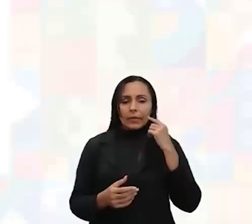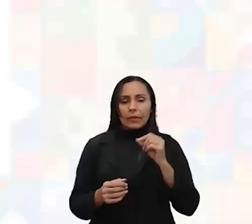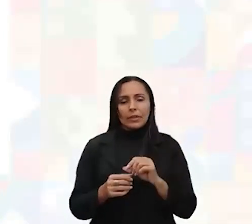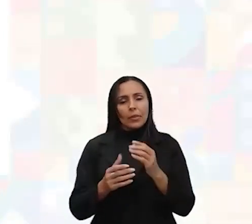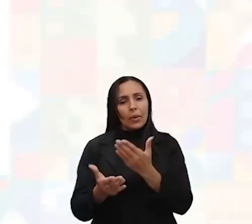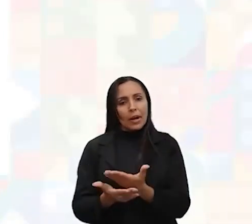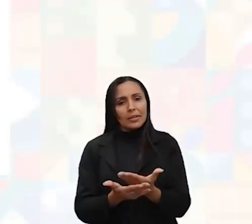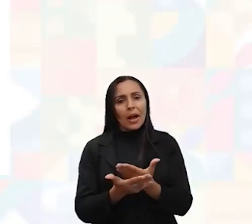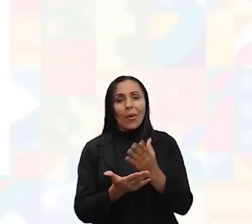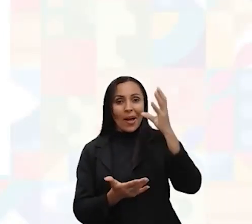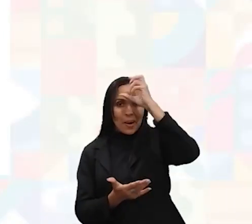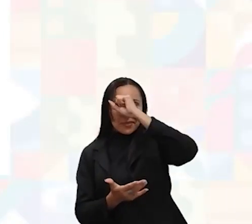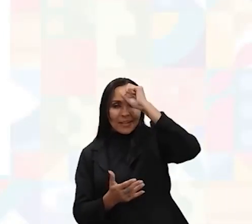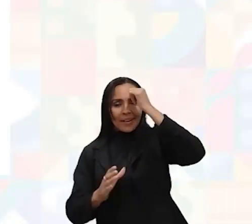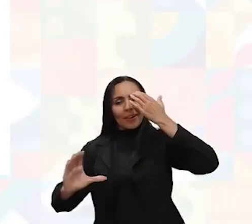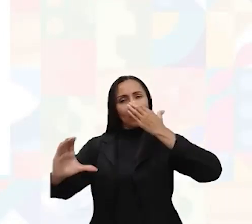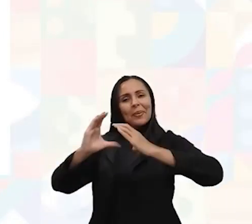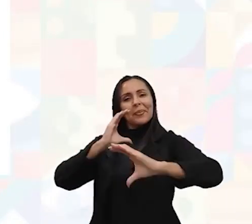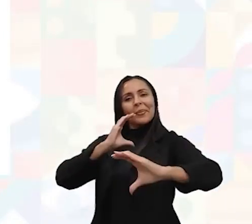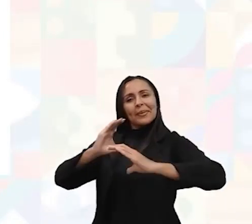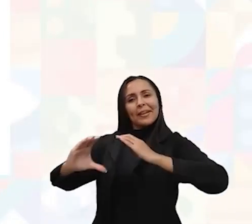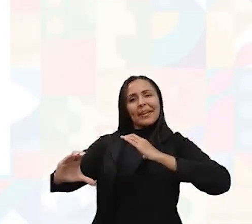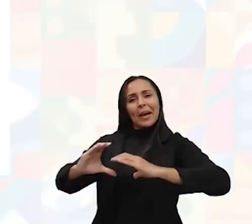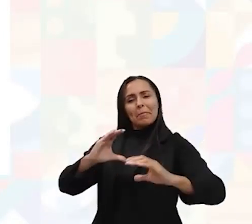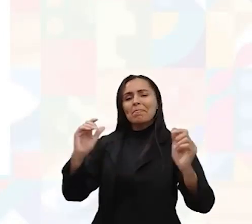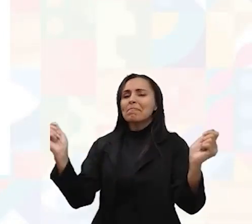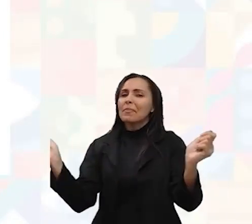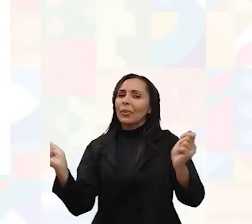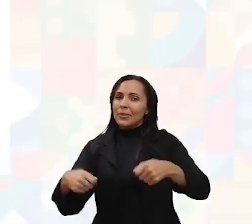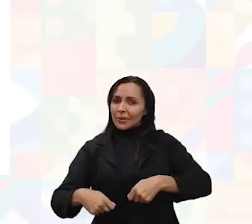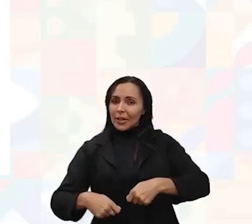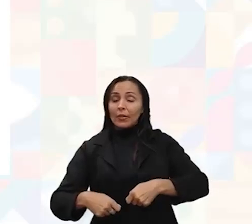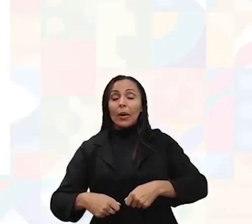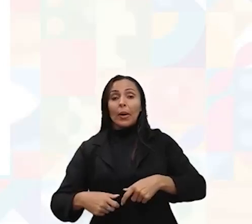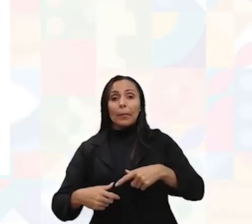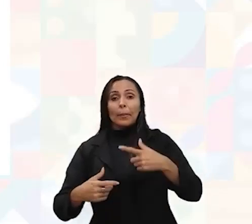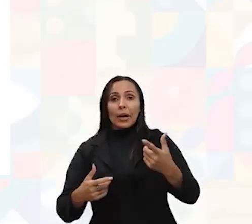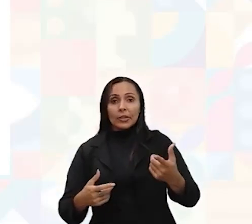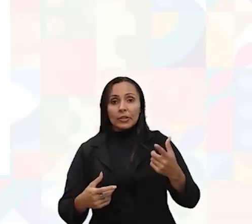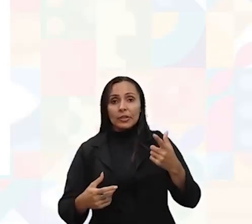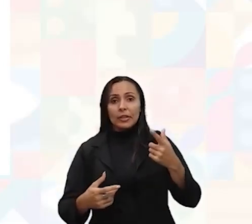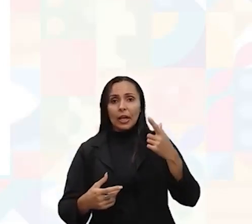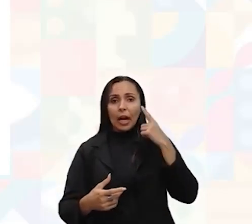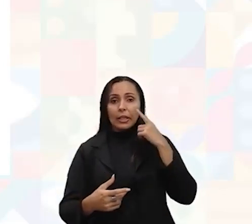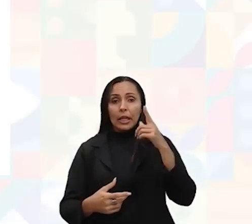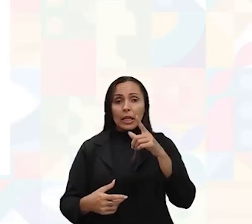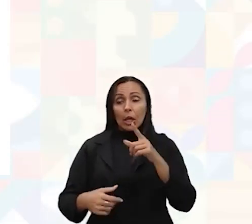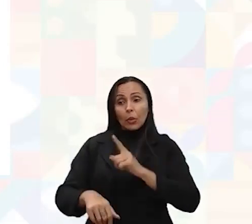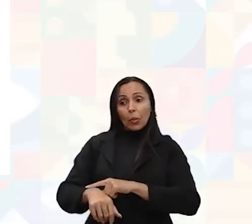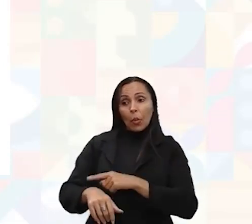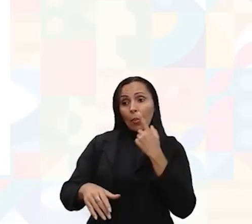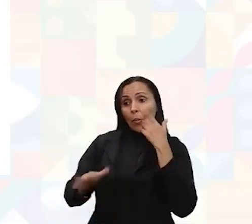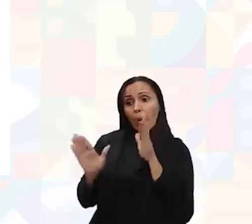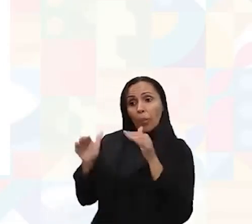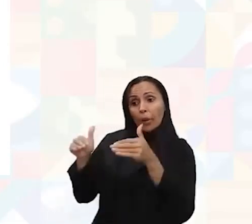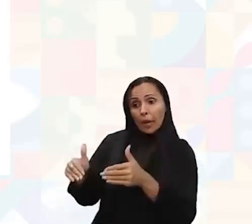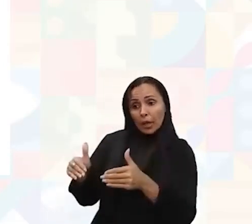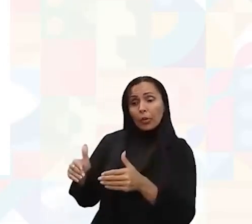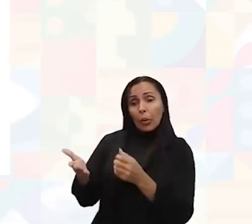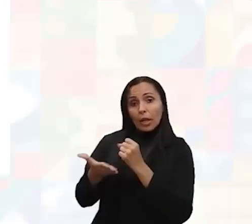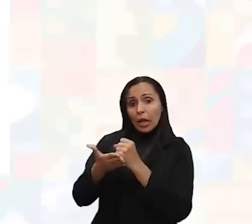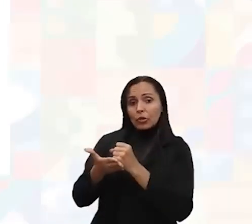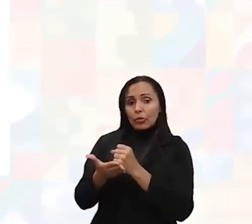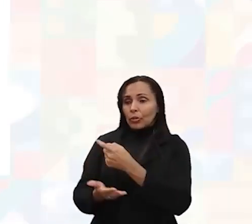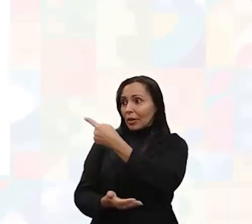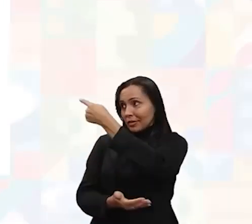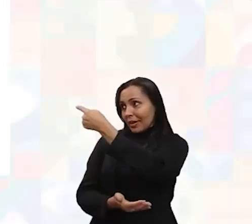aulas, aprender a se comunicar da melhor forma possível, mas para quebrar aquele galho ali naquele momento, o HandTalk ele ajuda